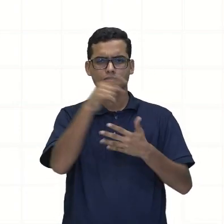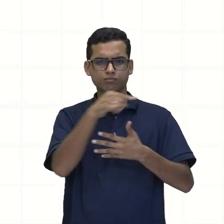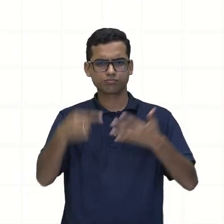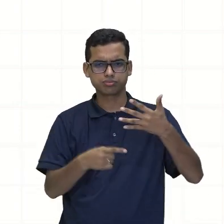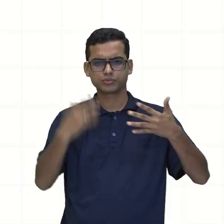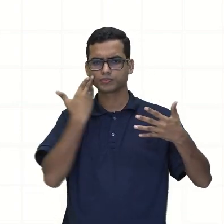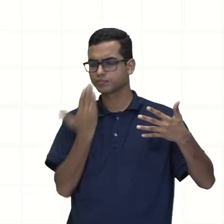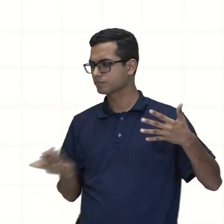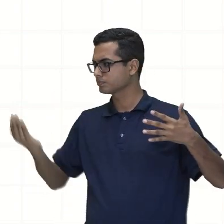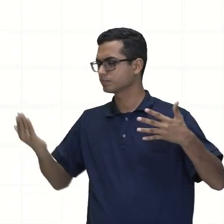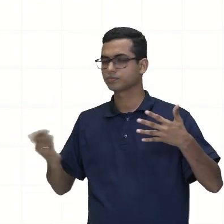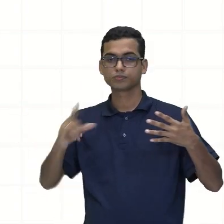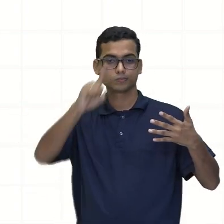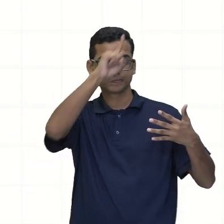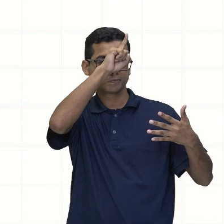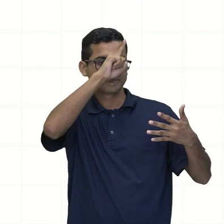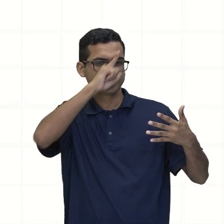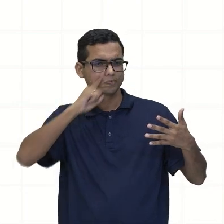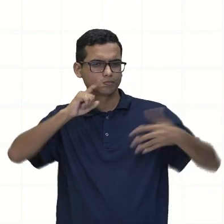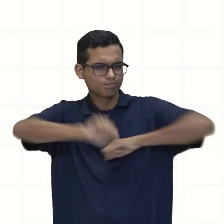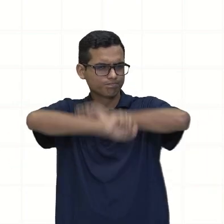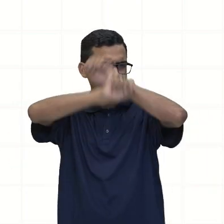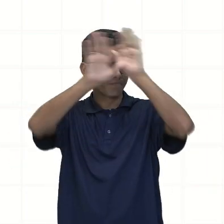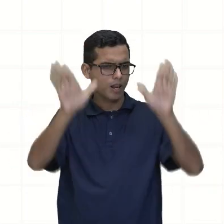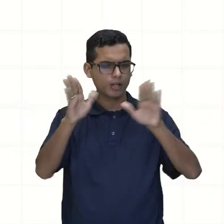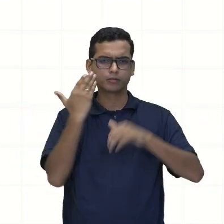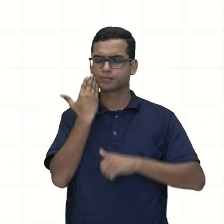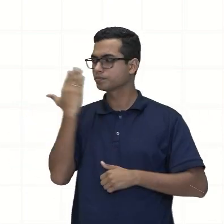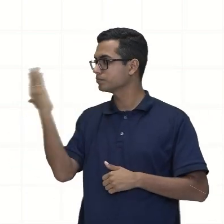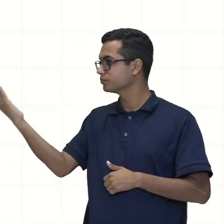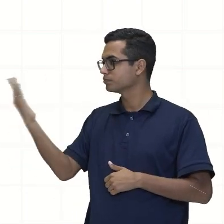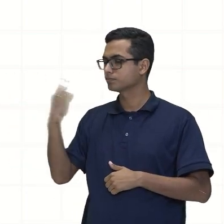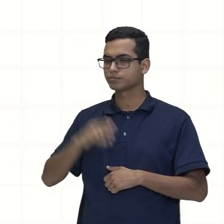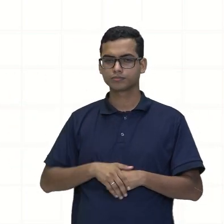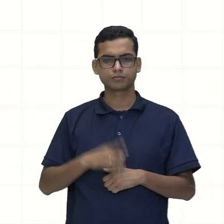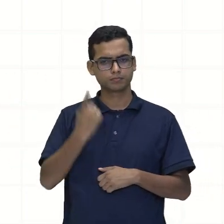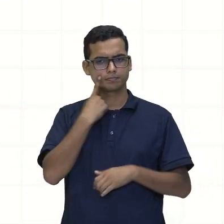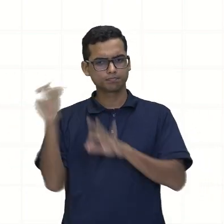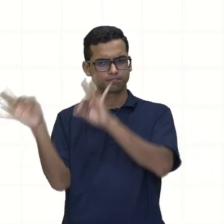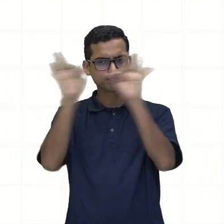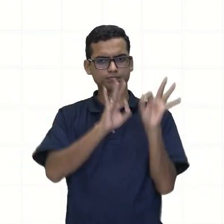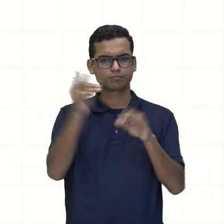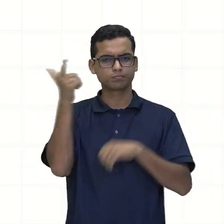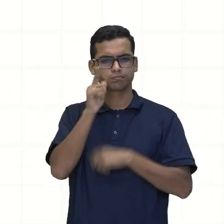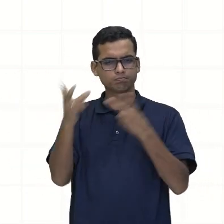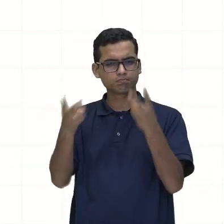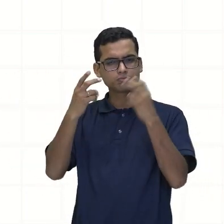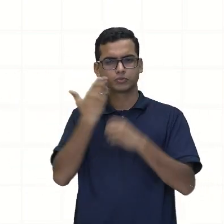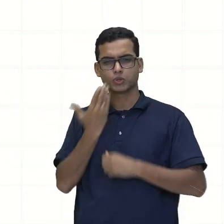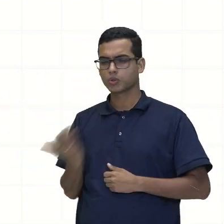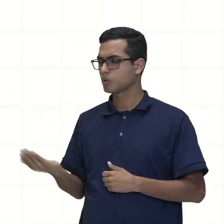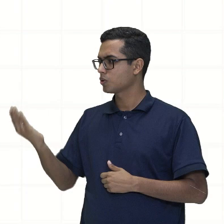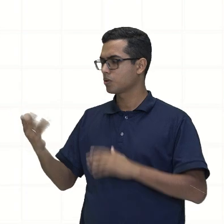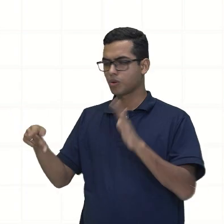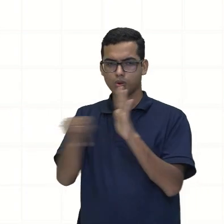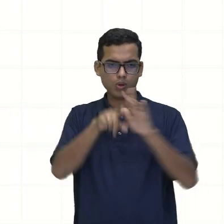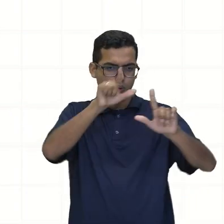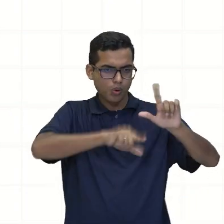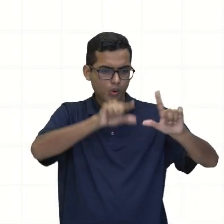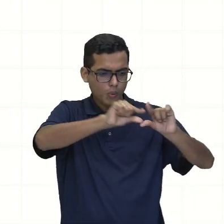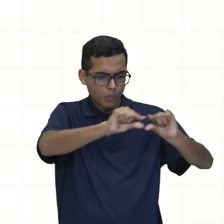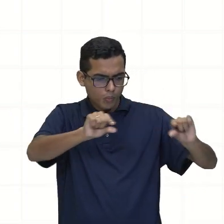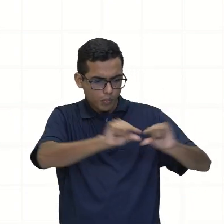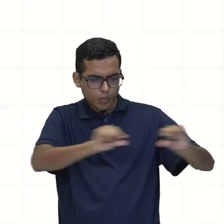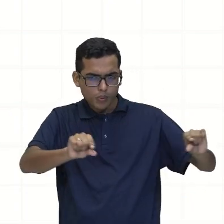o amarelo bem clarinho no nosso mapa, como a gente pode observar aqui na legenda, a gente